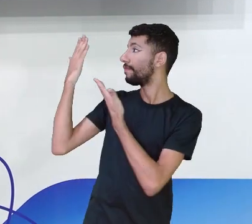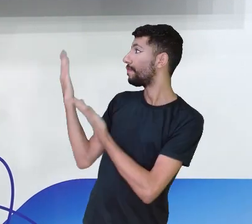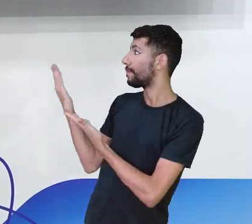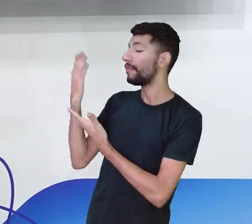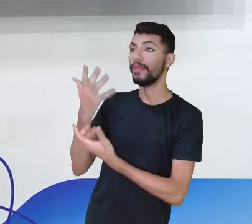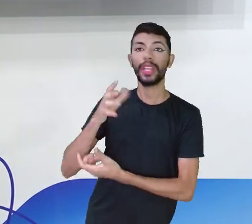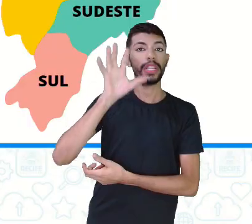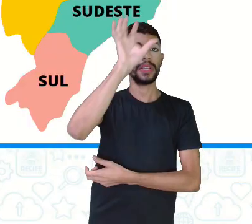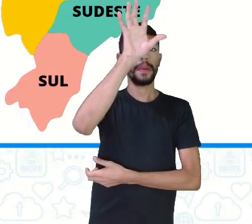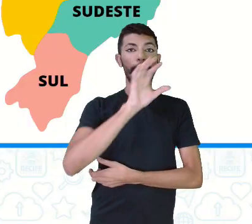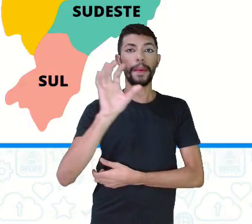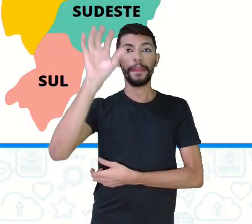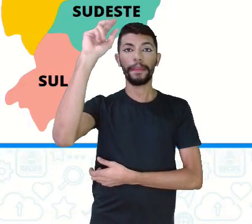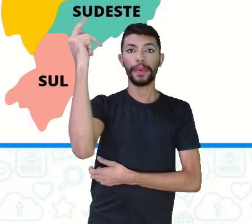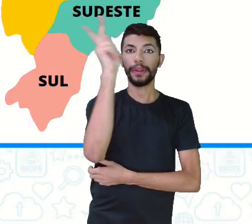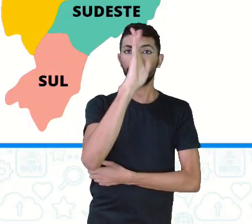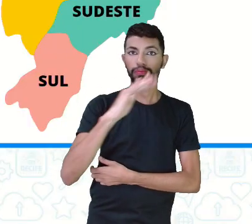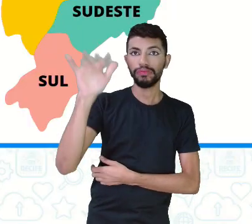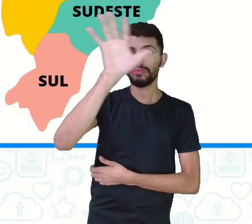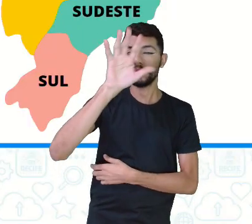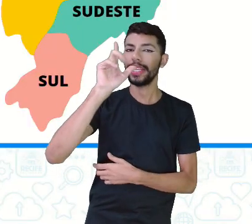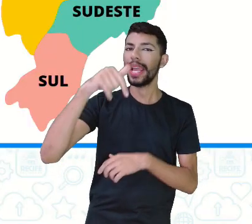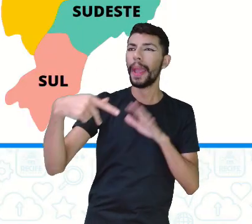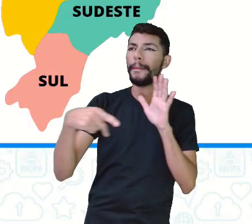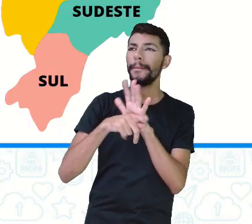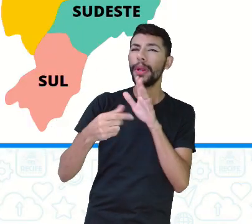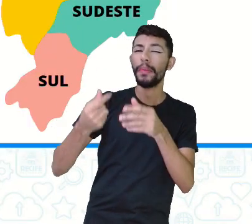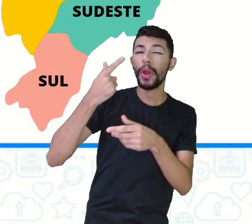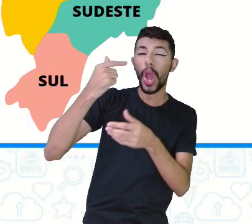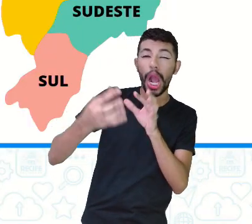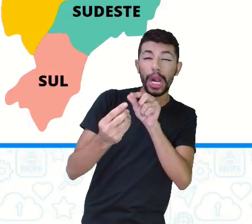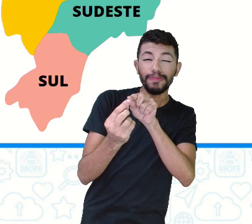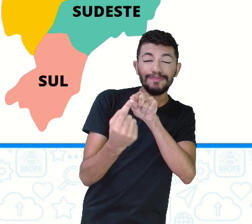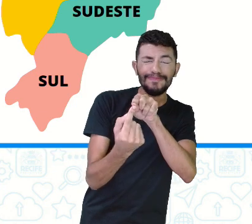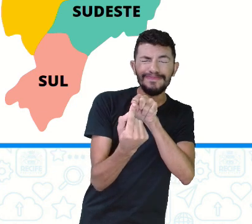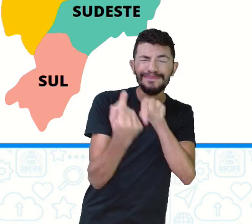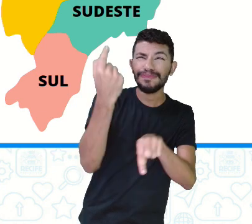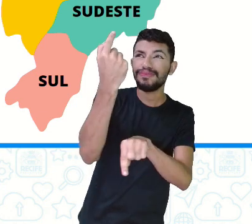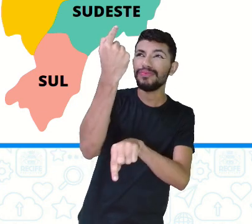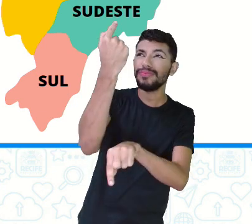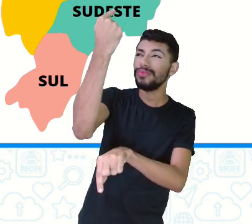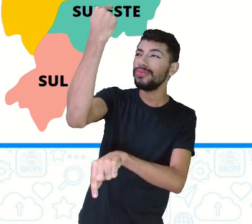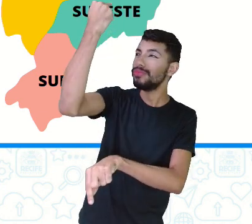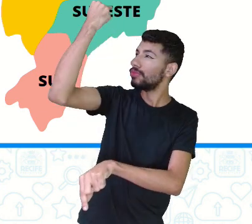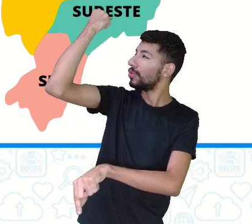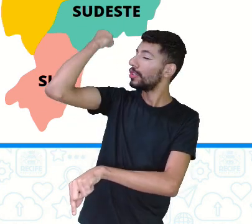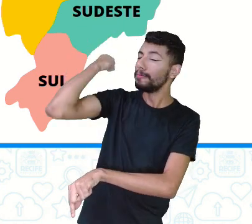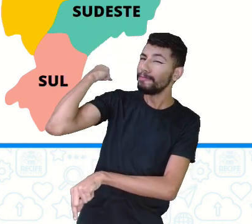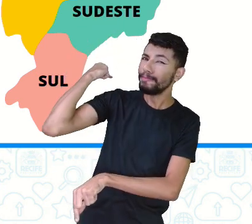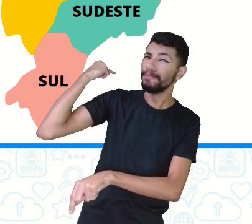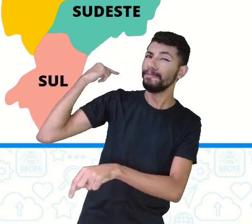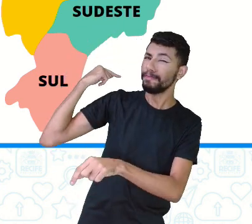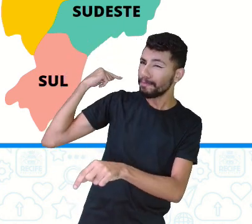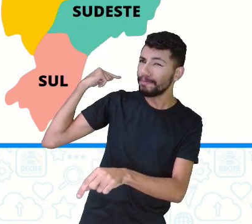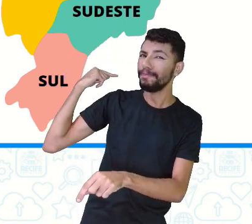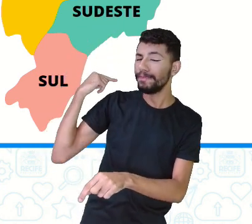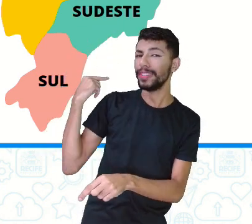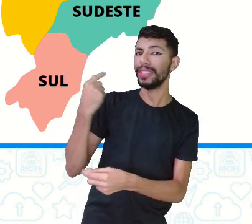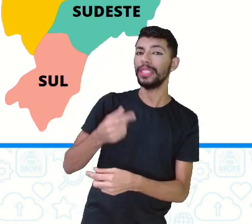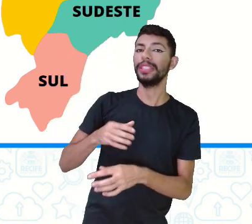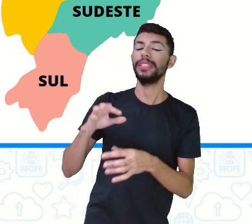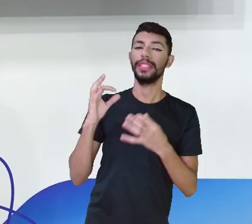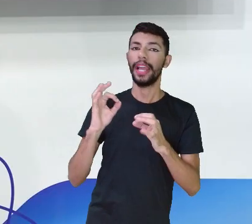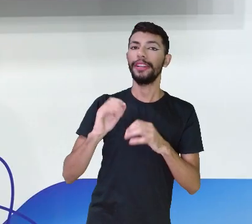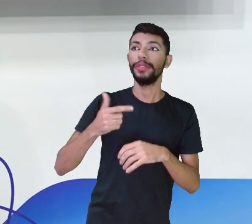que a gente tem hoje vem de uma longa história, certo? Que em outro momento a